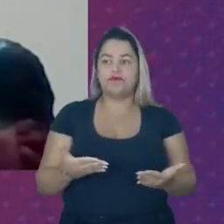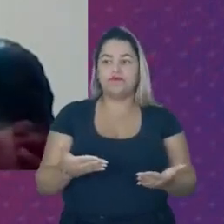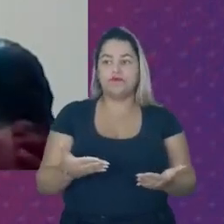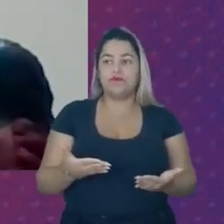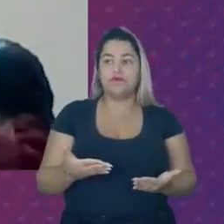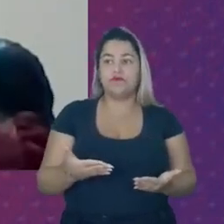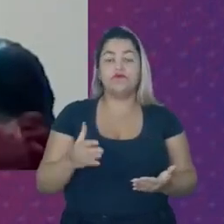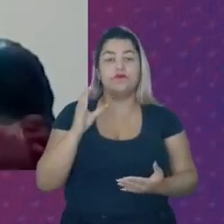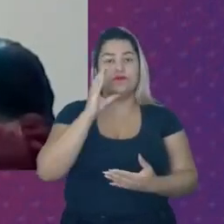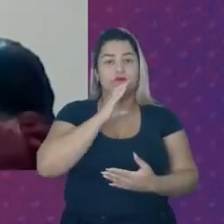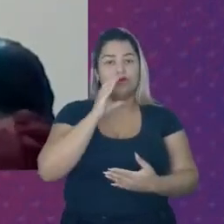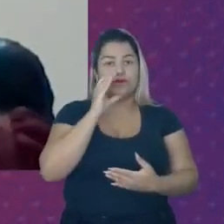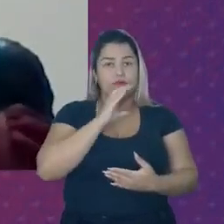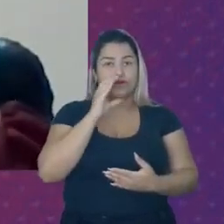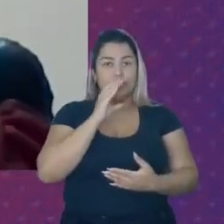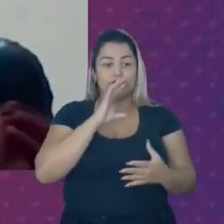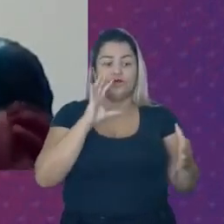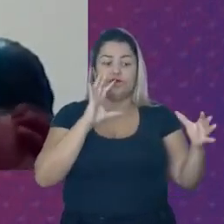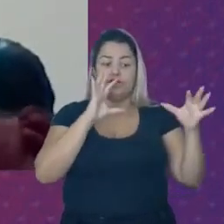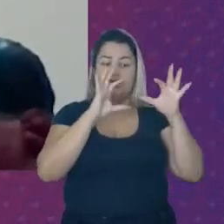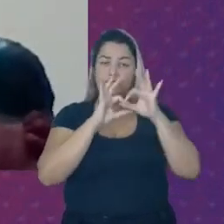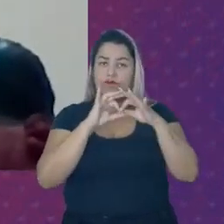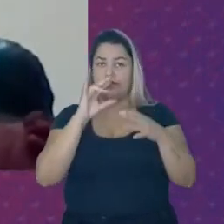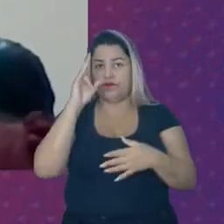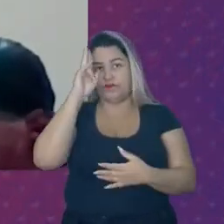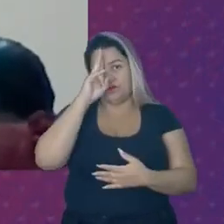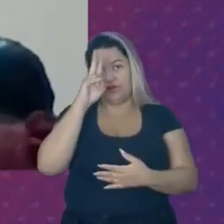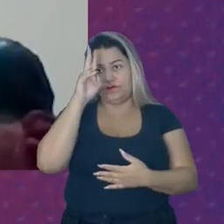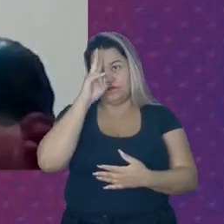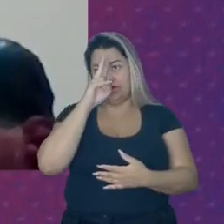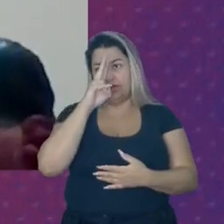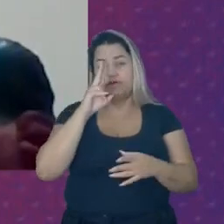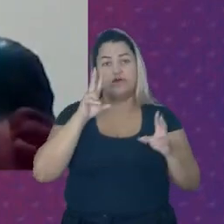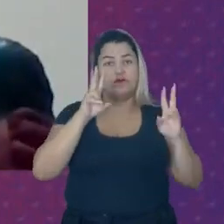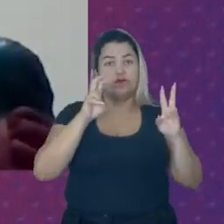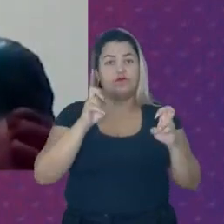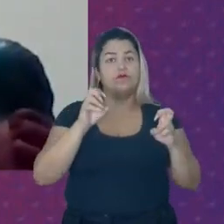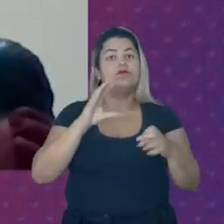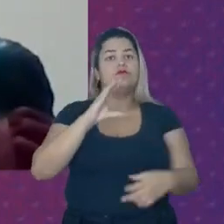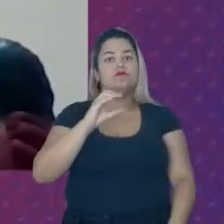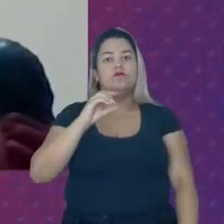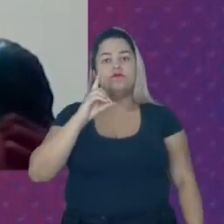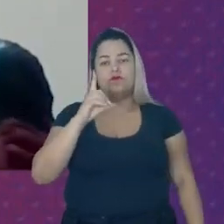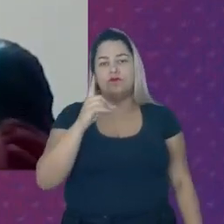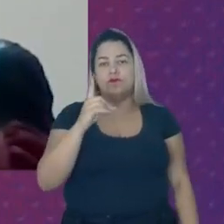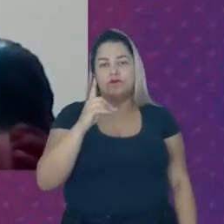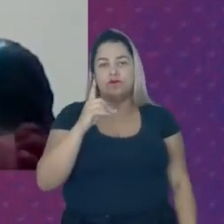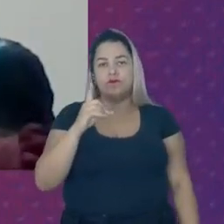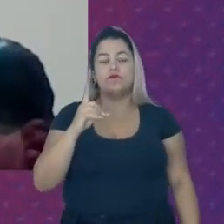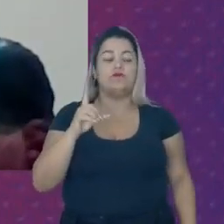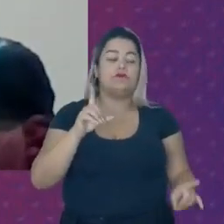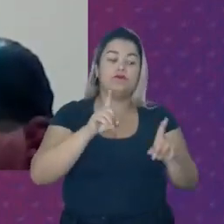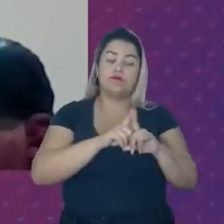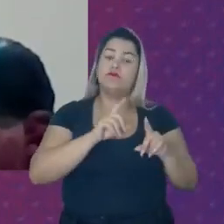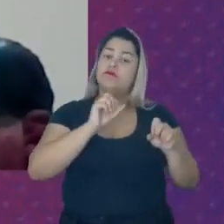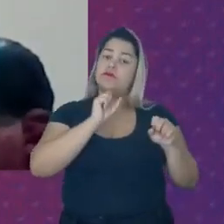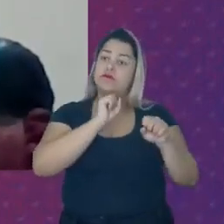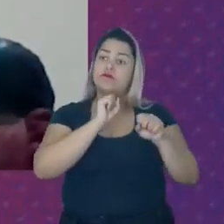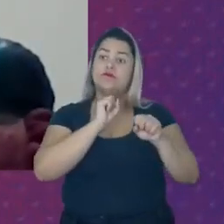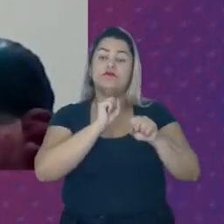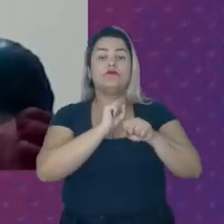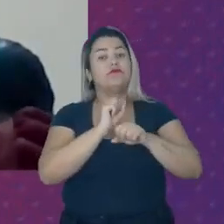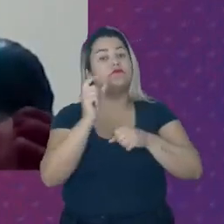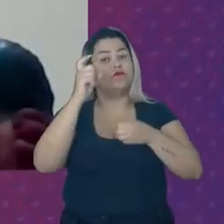que rapidamente, essa contextualização histórica, trazer agora sobre o cadastro único e também essa perspectiva